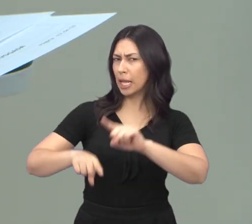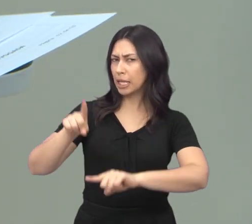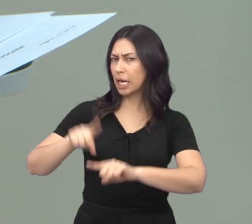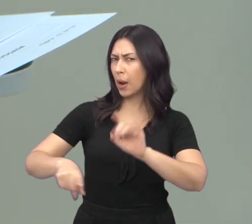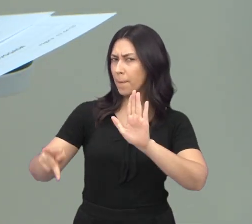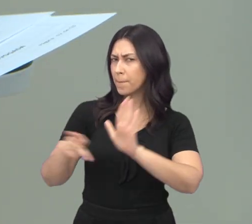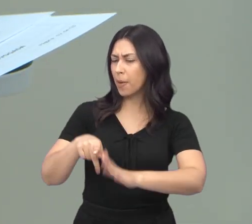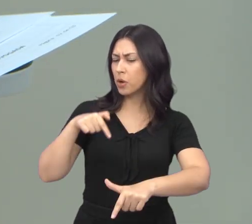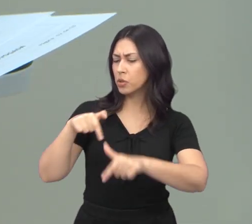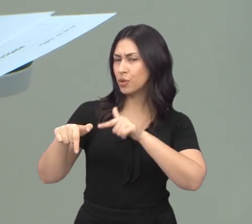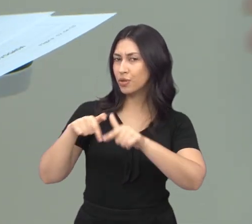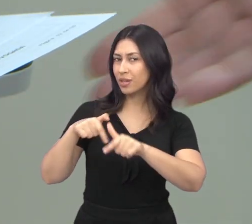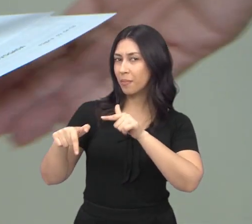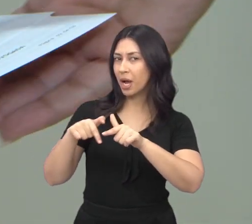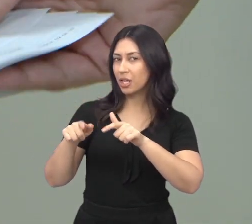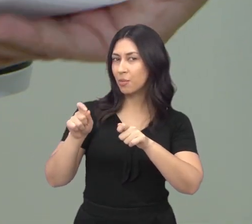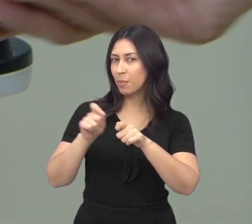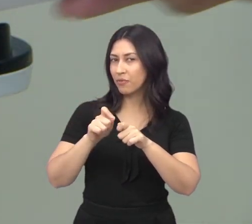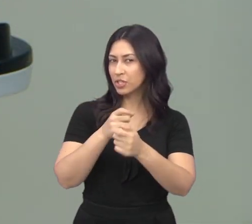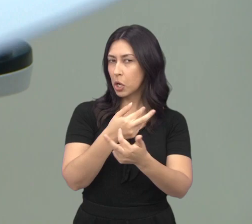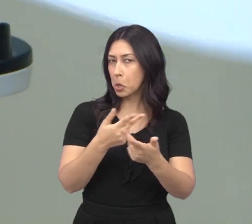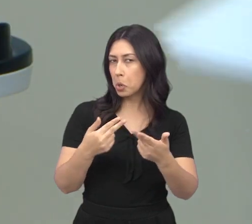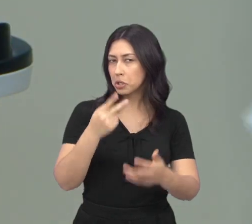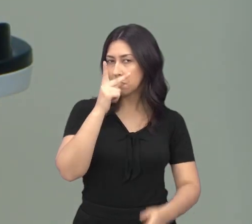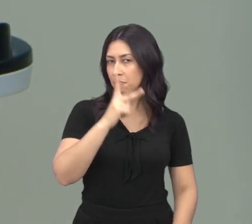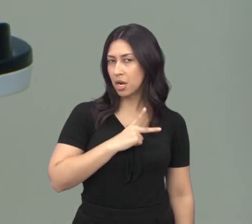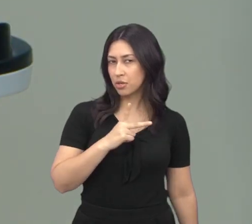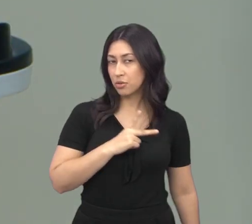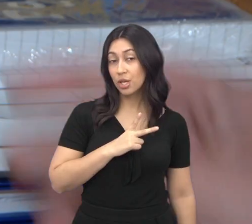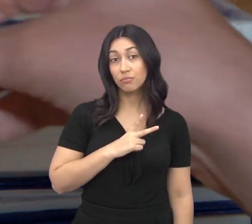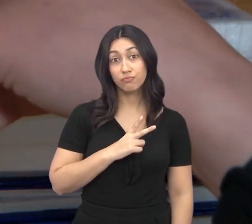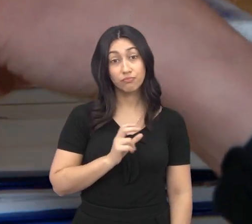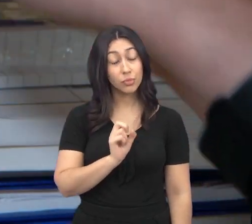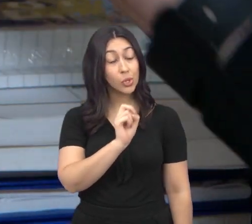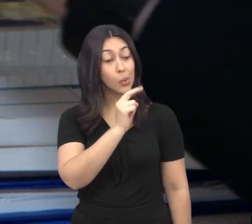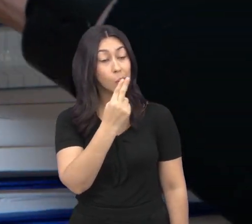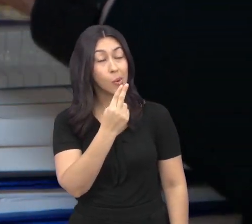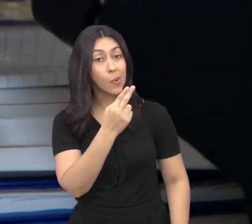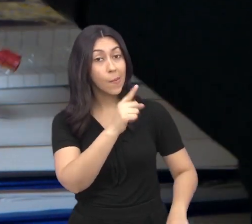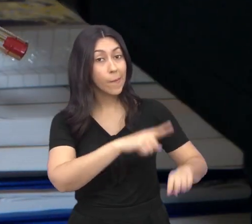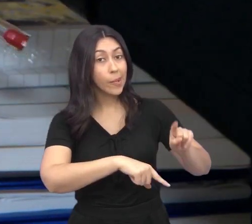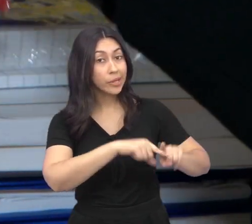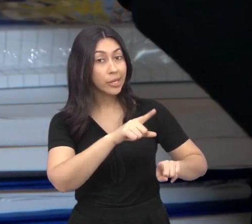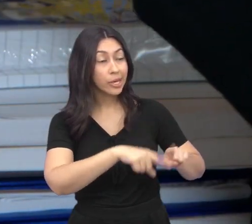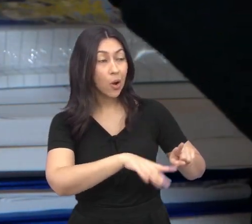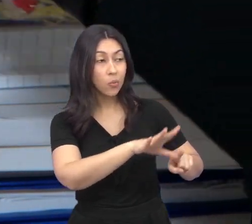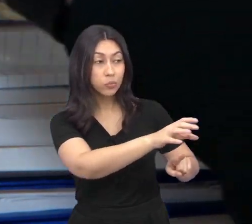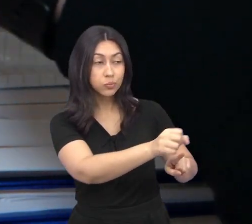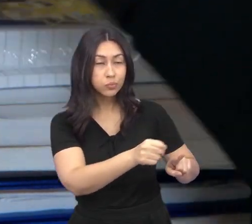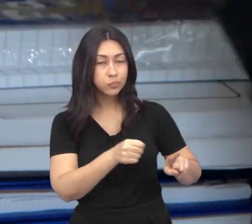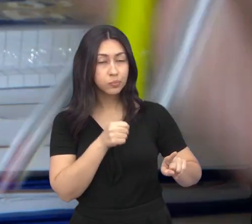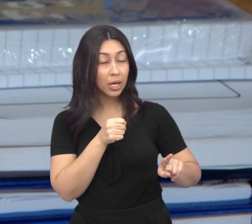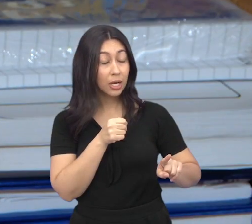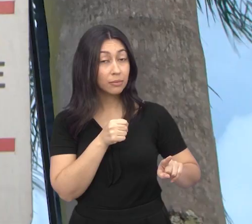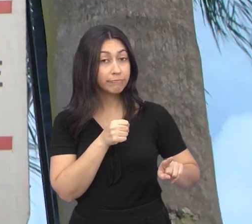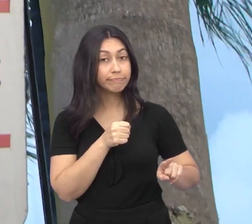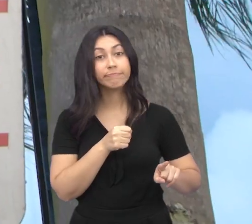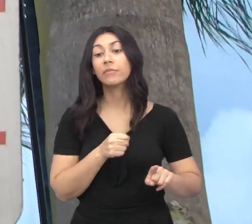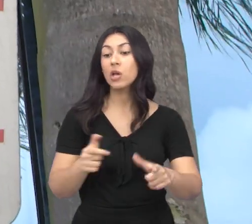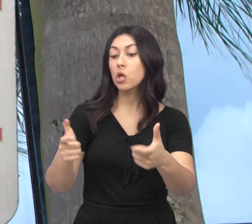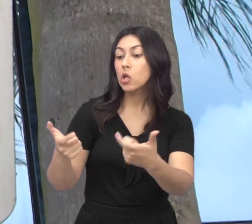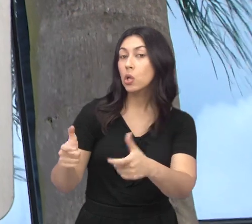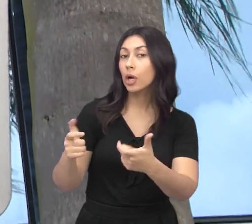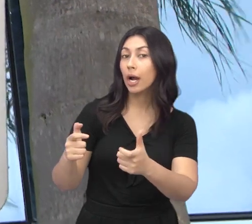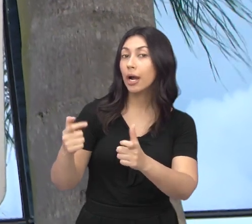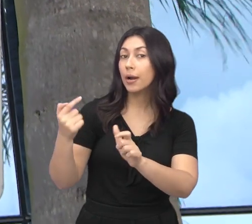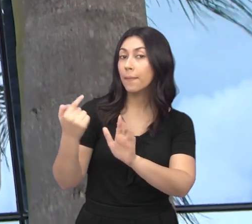equipamento e o material do trabalho para imprimir documentos pessoais. Levar para casa artigos de escritório.